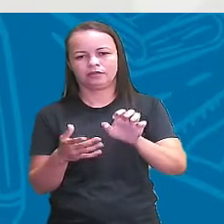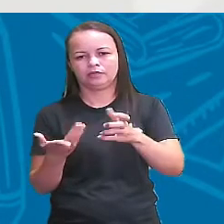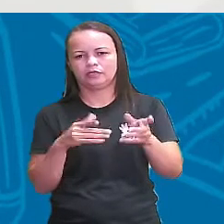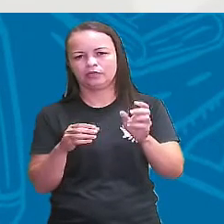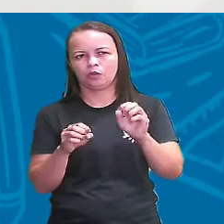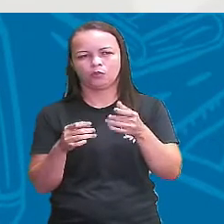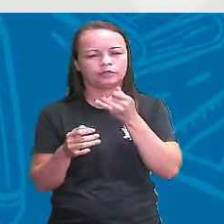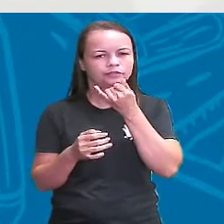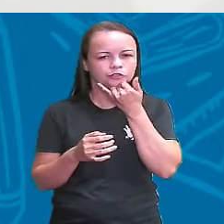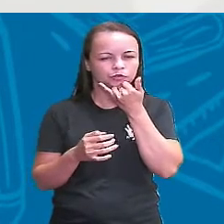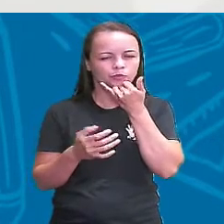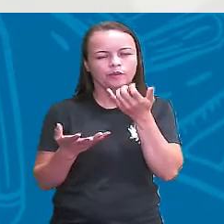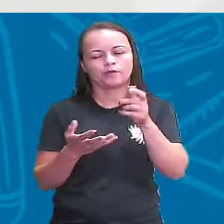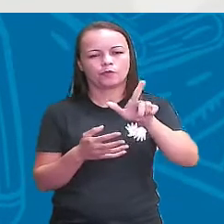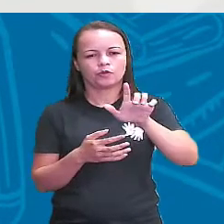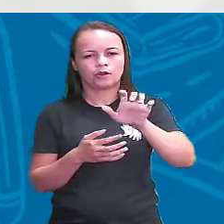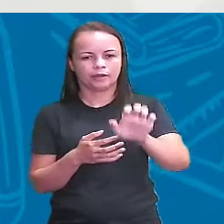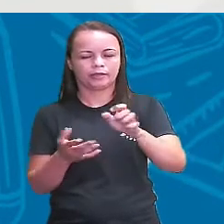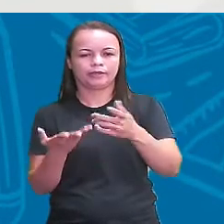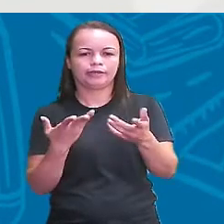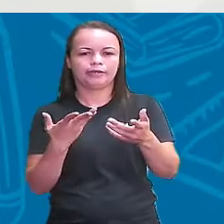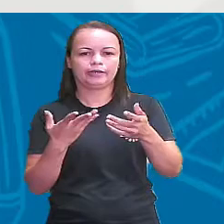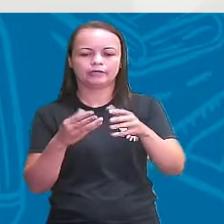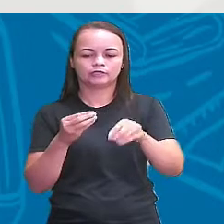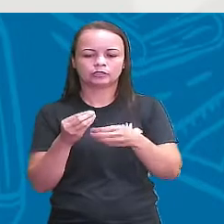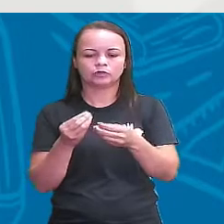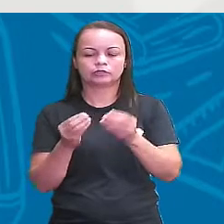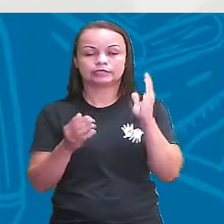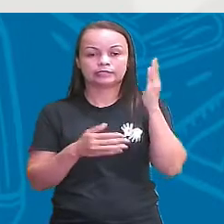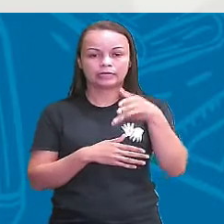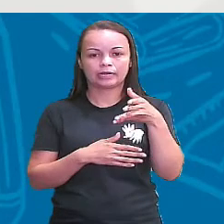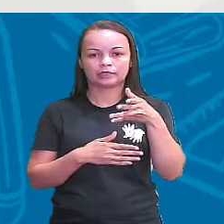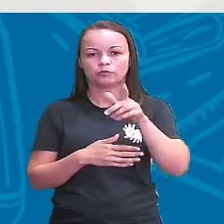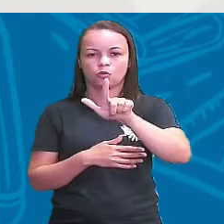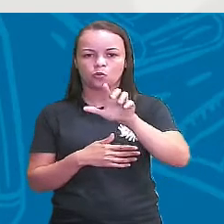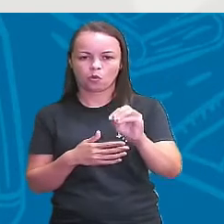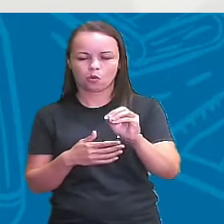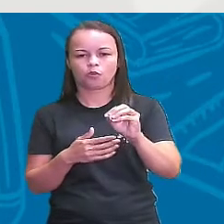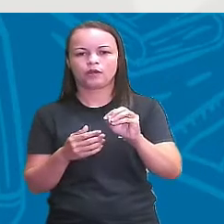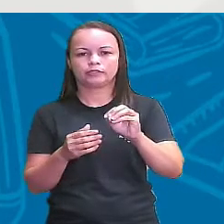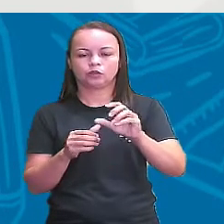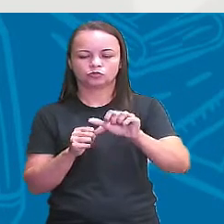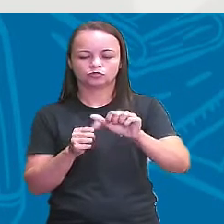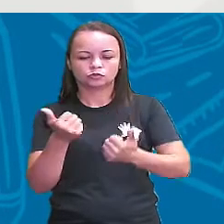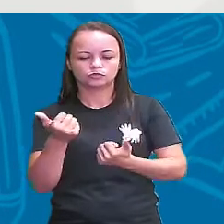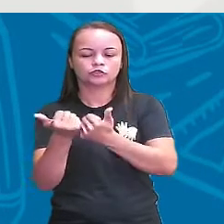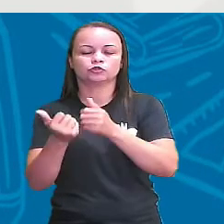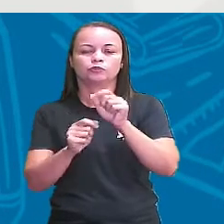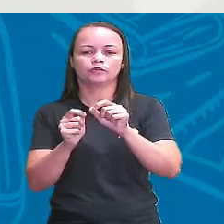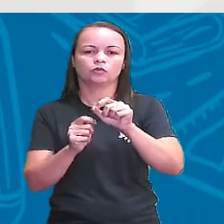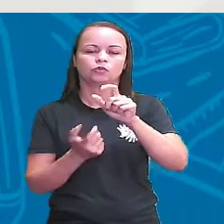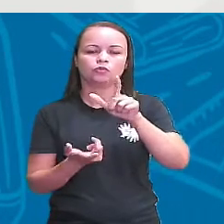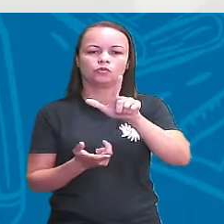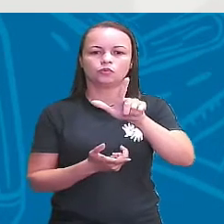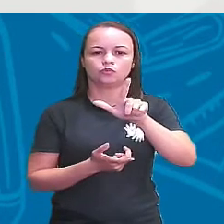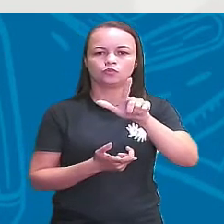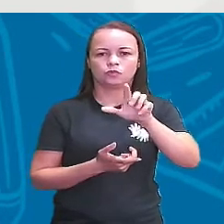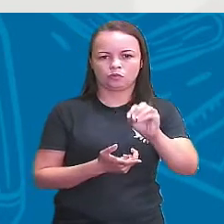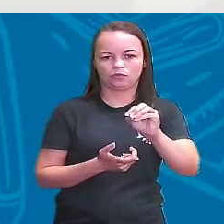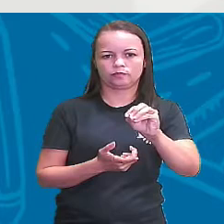aí esse lê, ele vai ser substituído por si. Assim, ó, ao invés de eu dizer